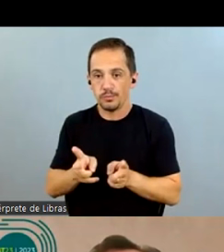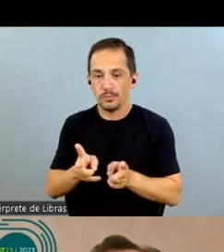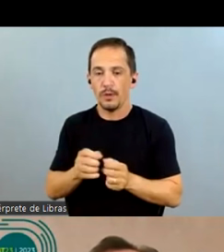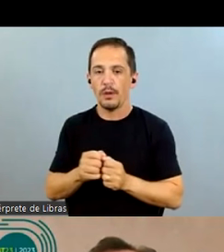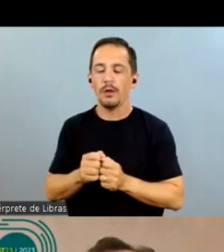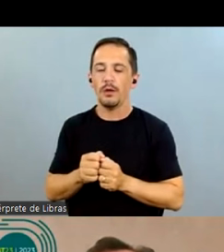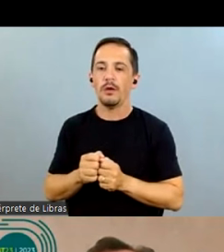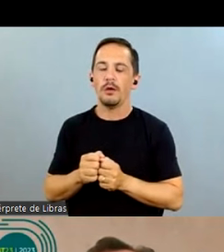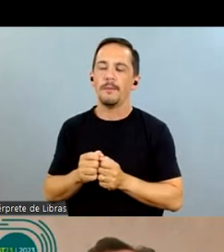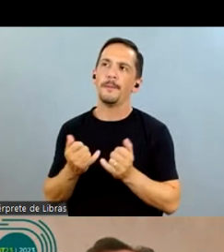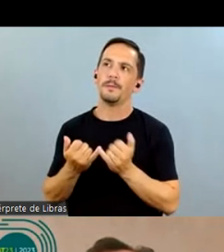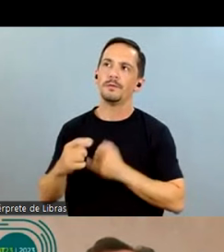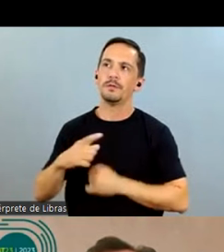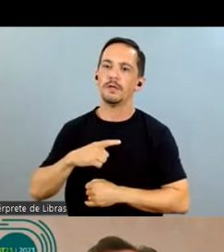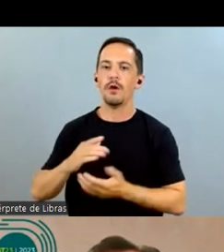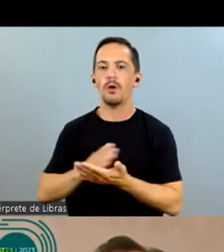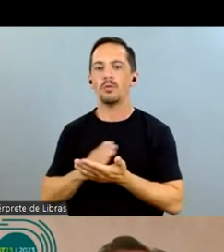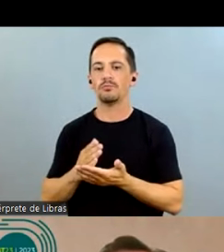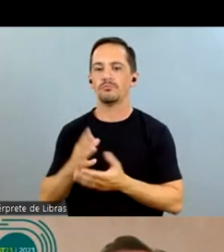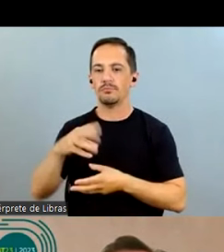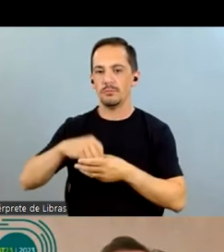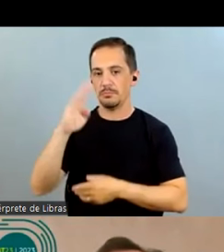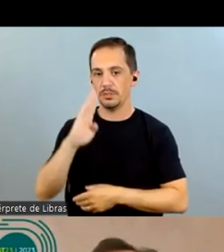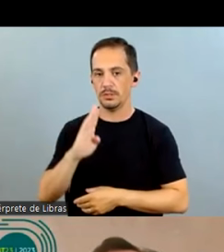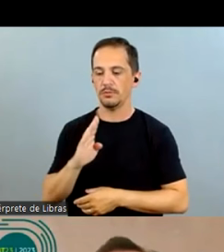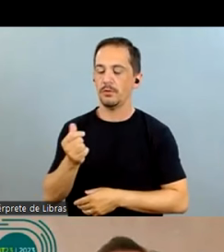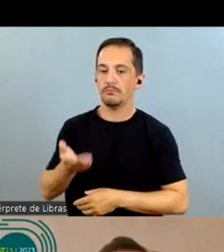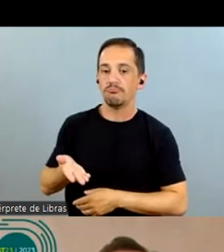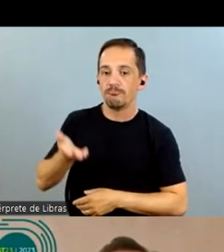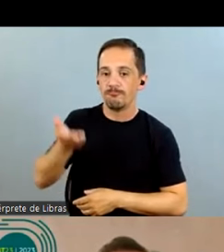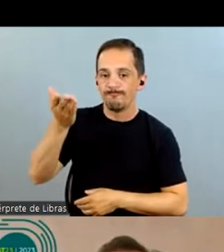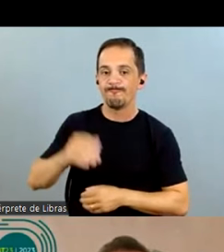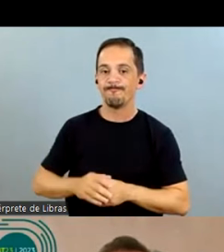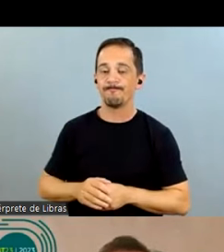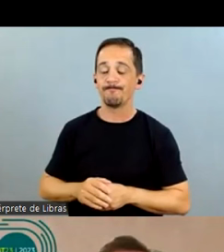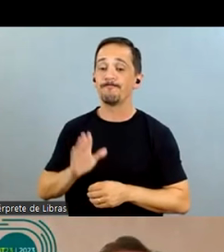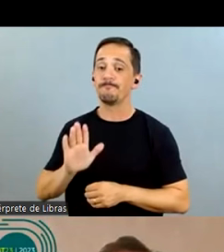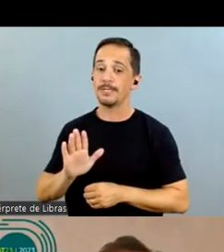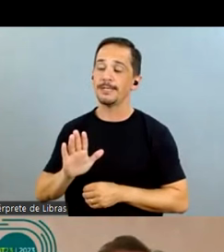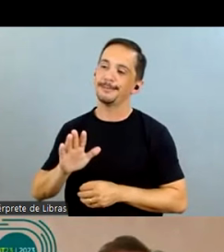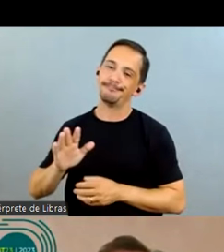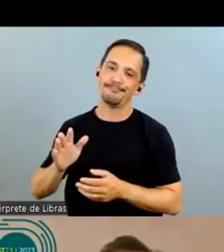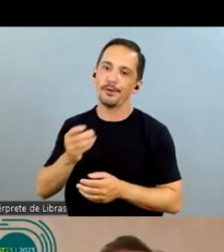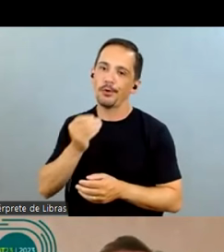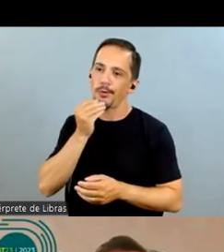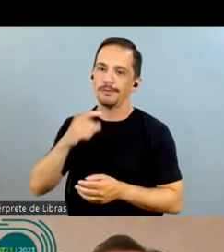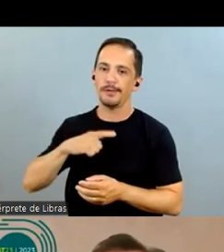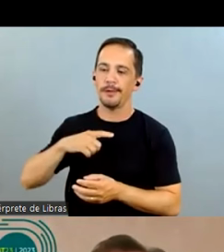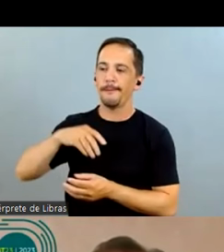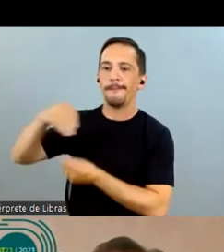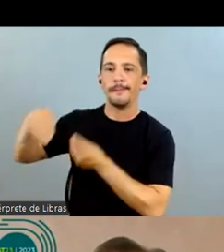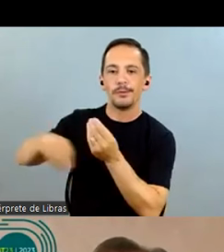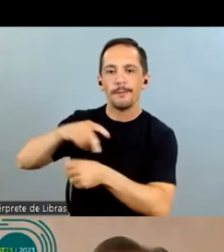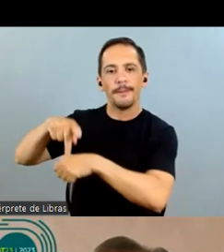inclusive aumentos de preços no mercado interno o ano passado mas com o efeito do mix de países mix de papéis e pelo dólar